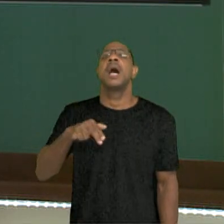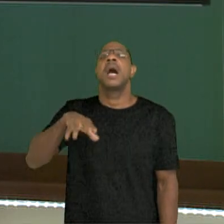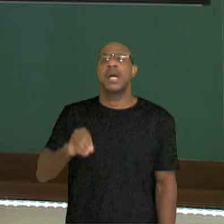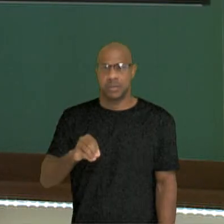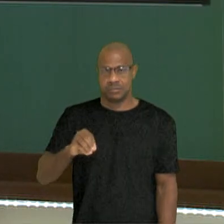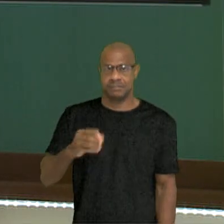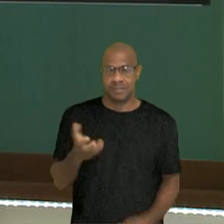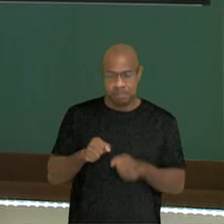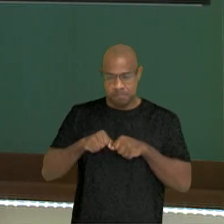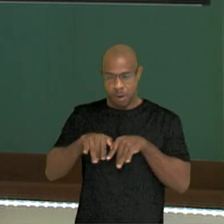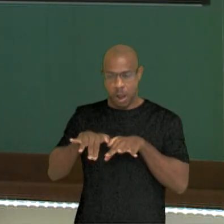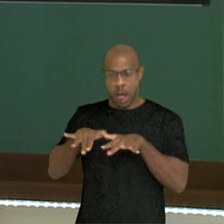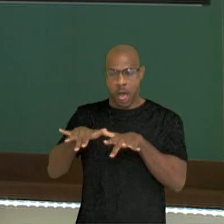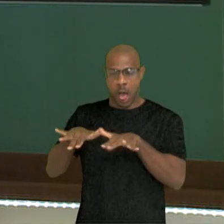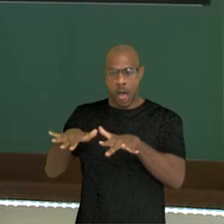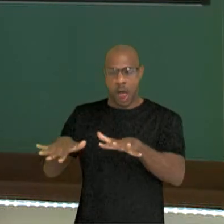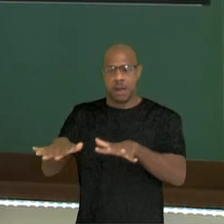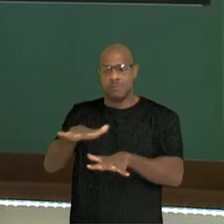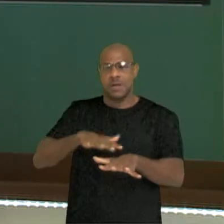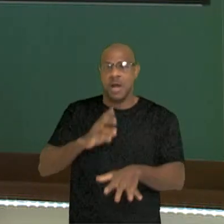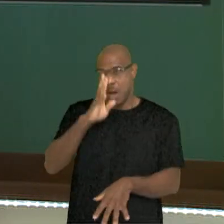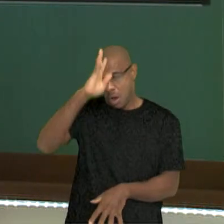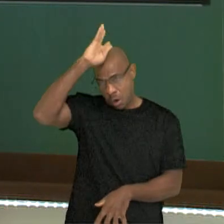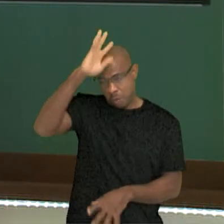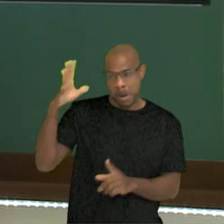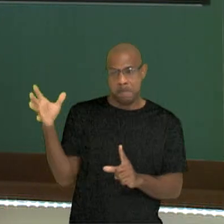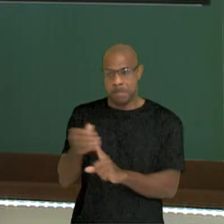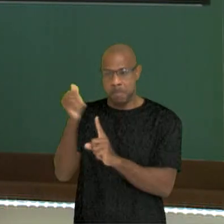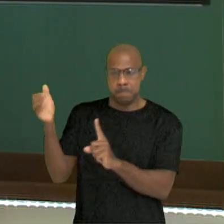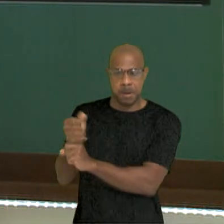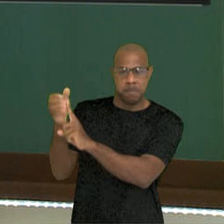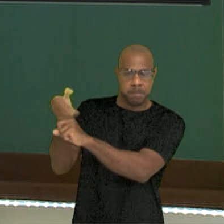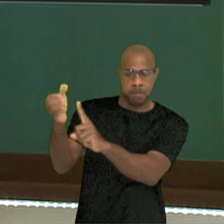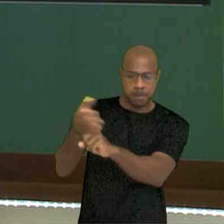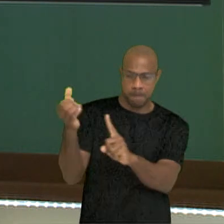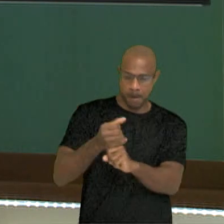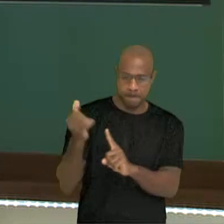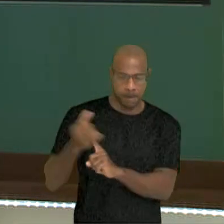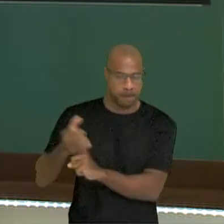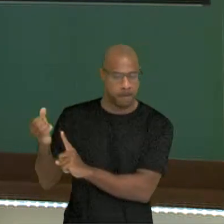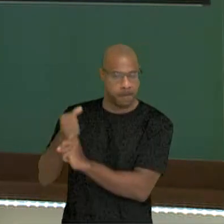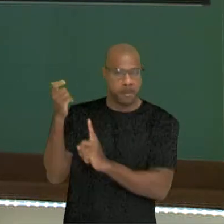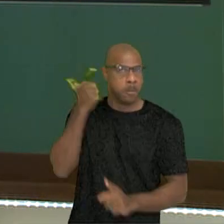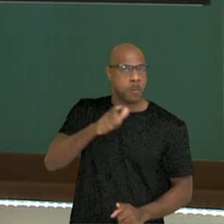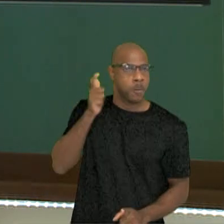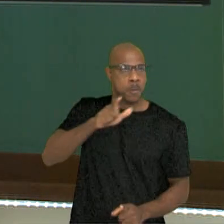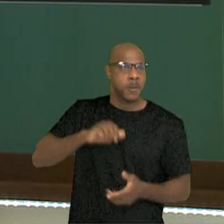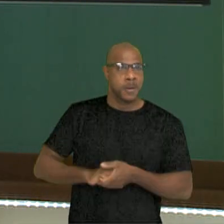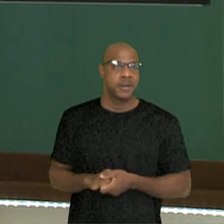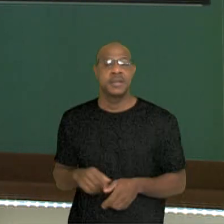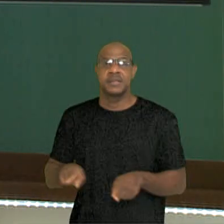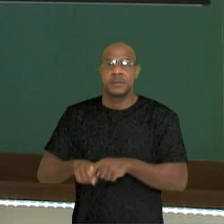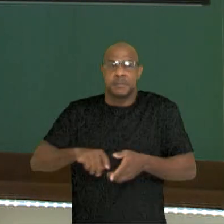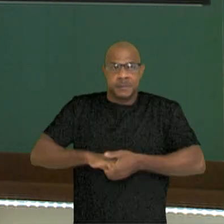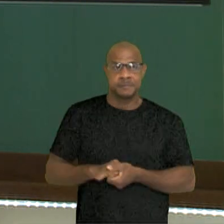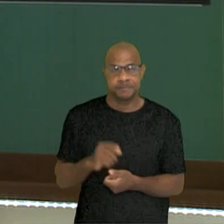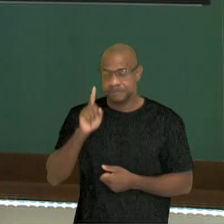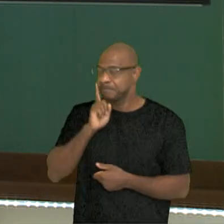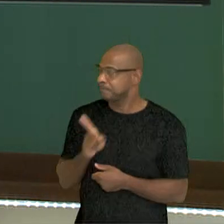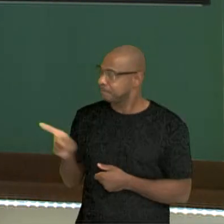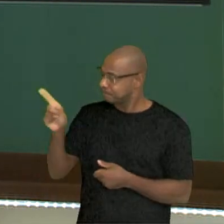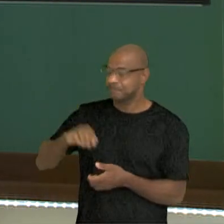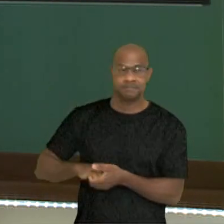praticamente, aqui do mar Mediterrâneo. Ele já tinha conquistado o Império de Cartago, né? Vai conseguir a conquista de Jerusalém, da cidade de Jerusalém,